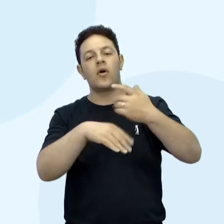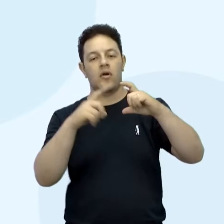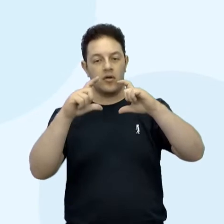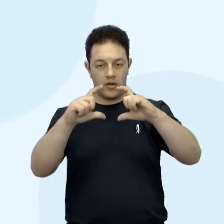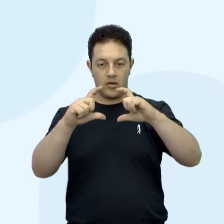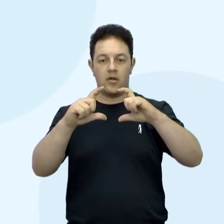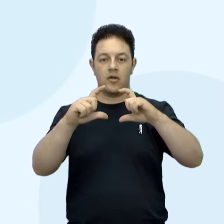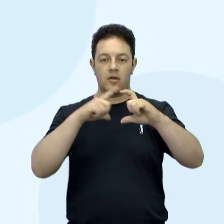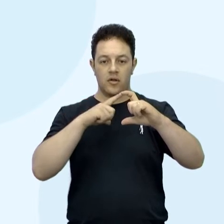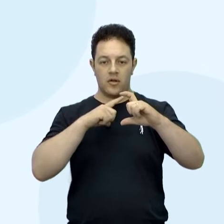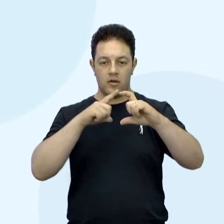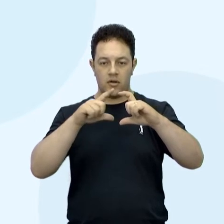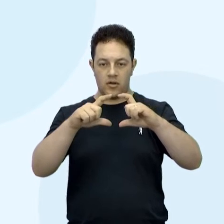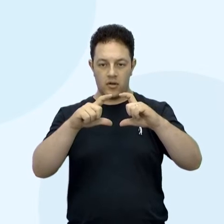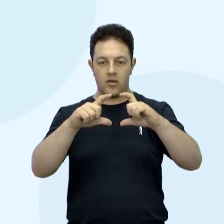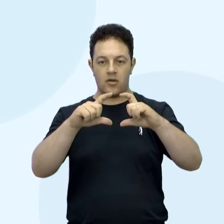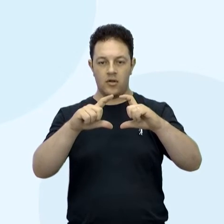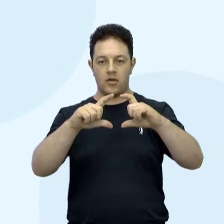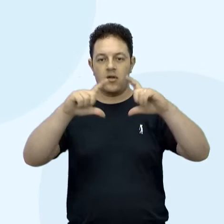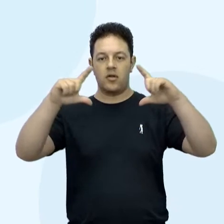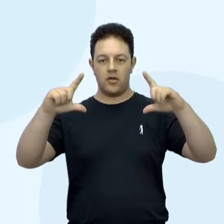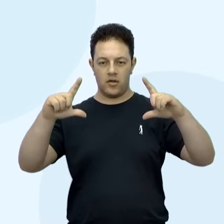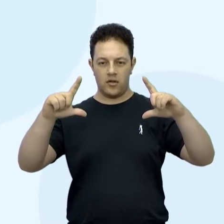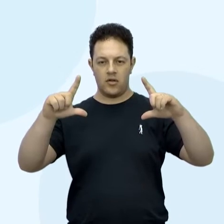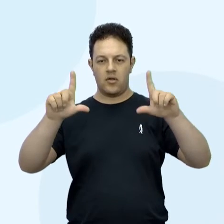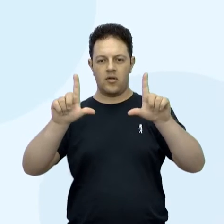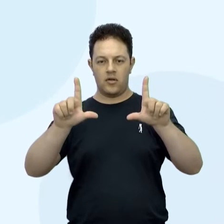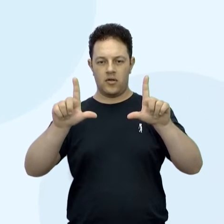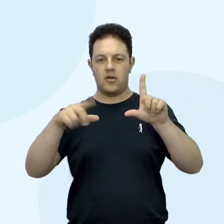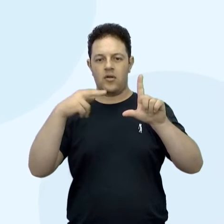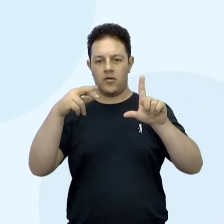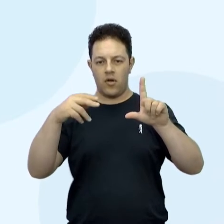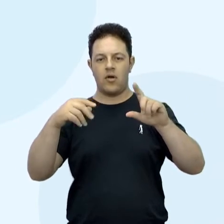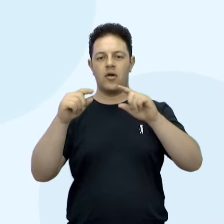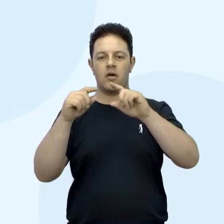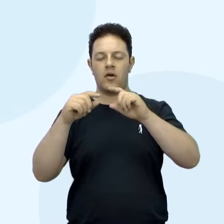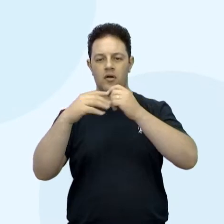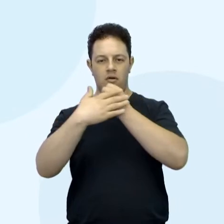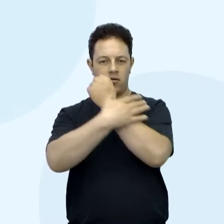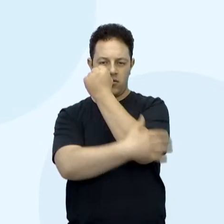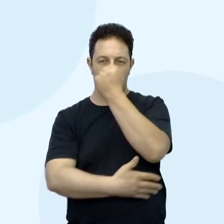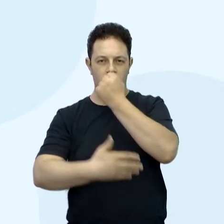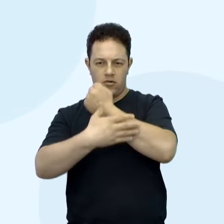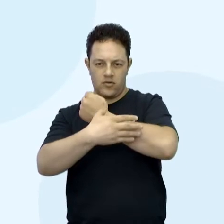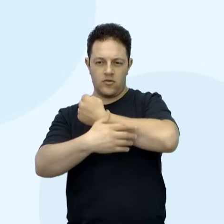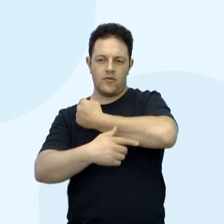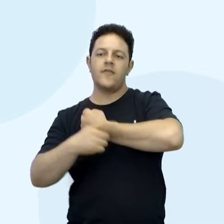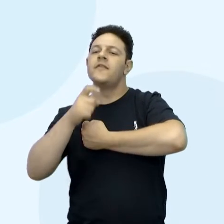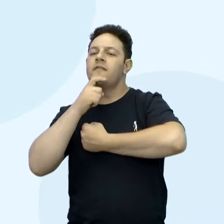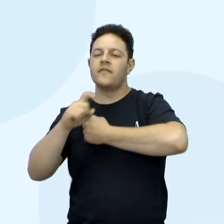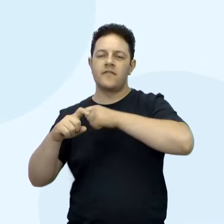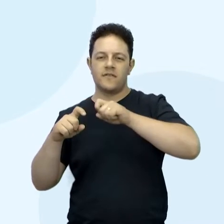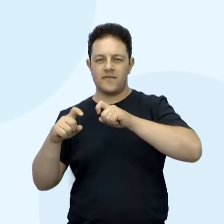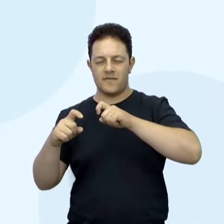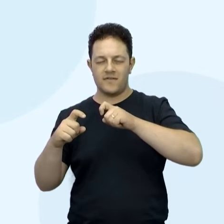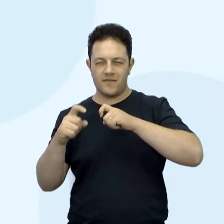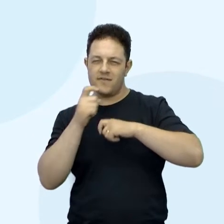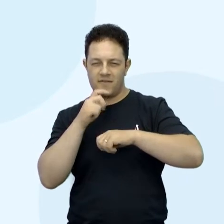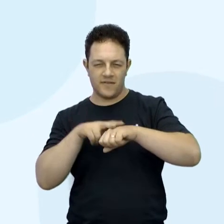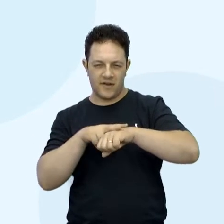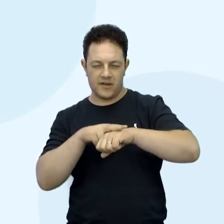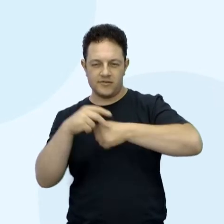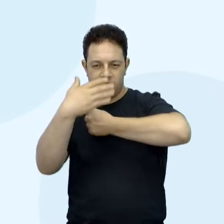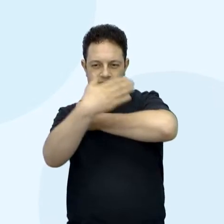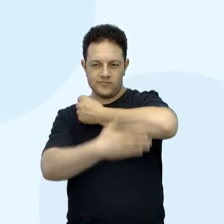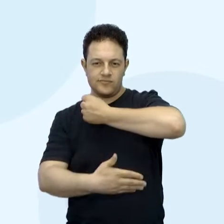círculo, nós temos um escudo verde, né, que a gente está olhando ali na nossa tela. E depois desse escudo, se você